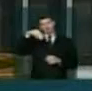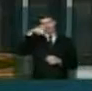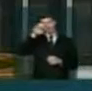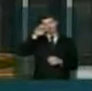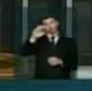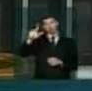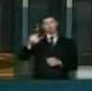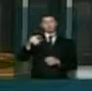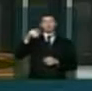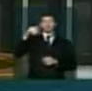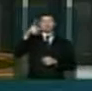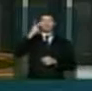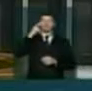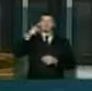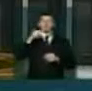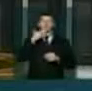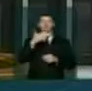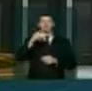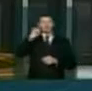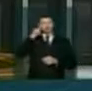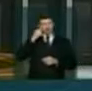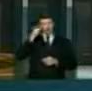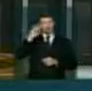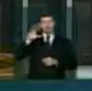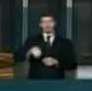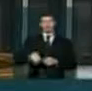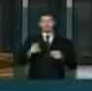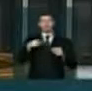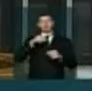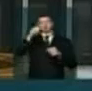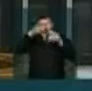para a África, que a gente possa dar uma pensada